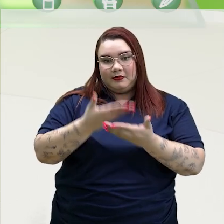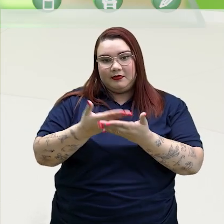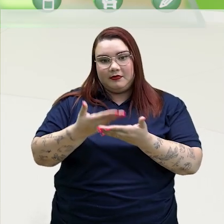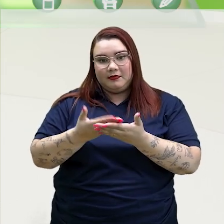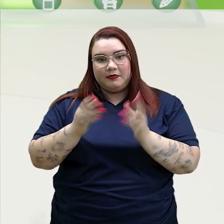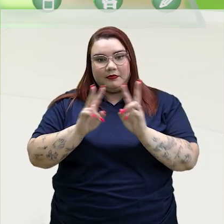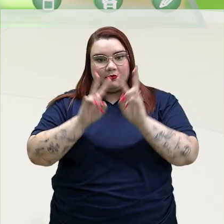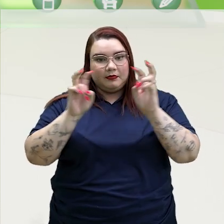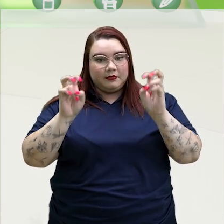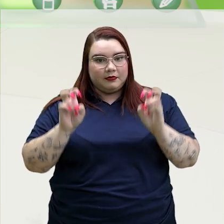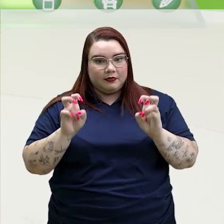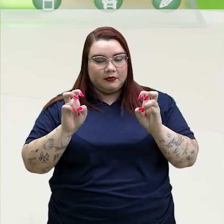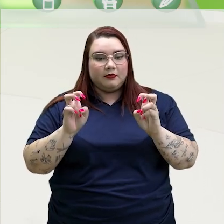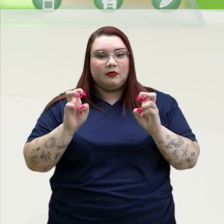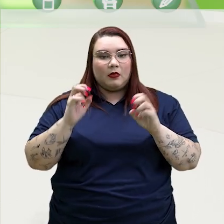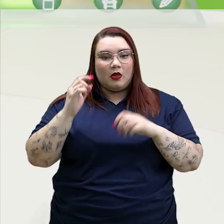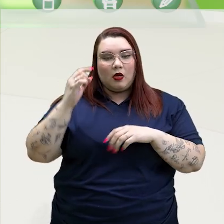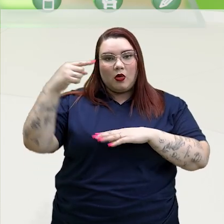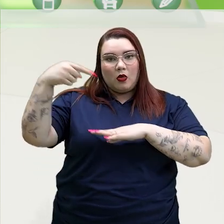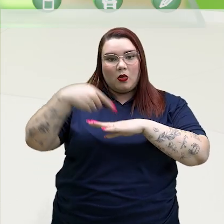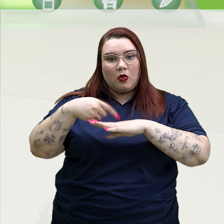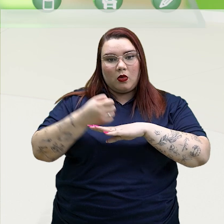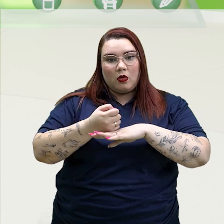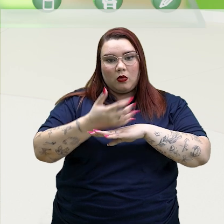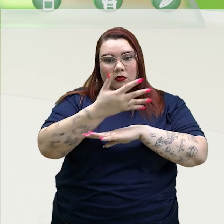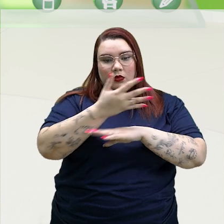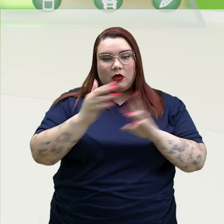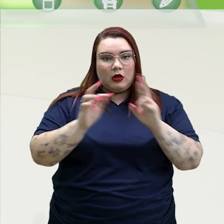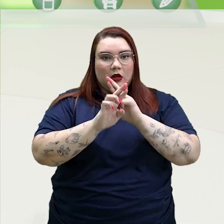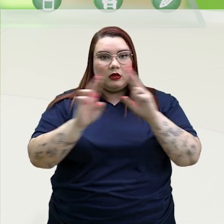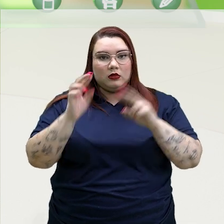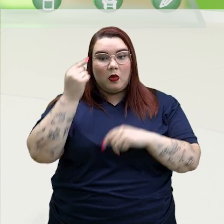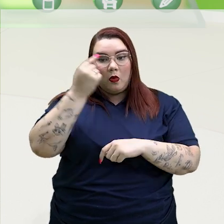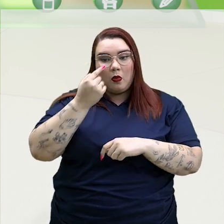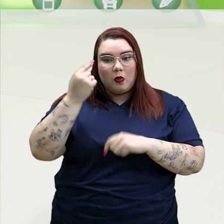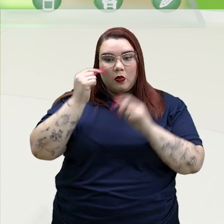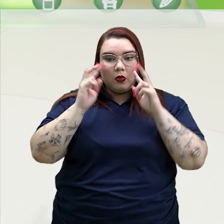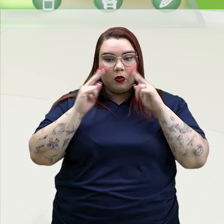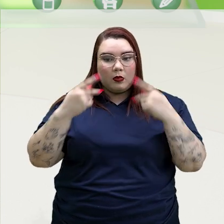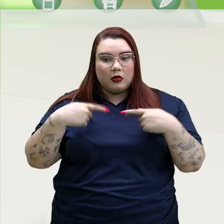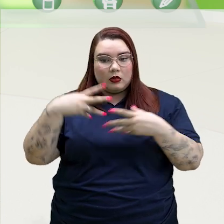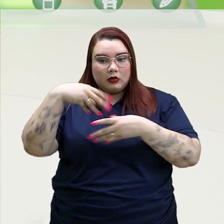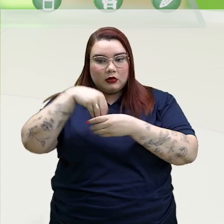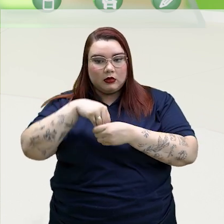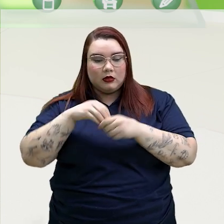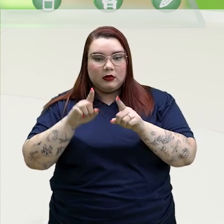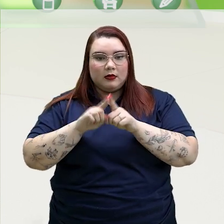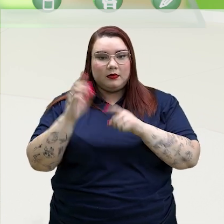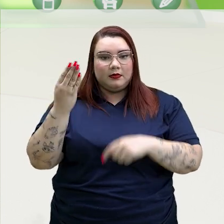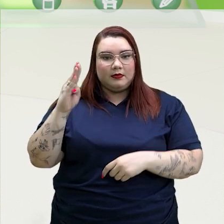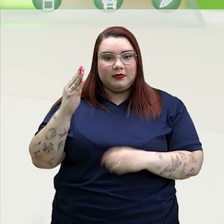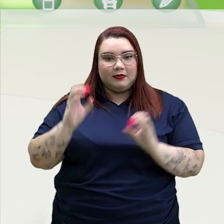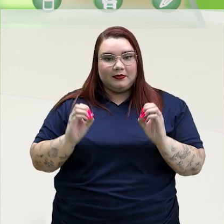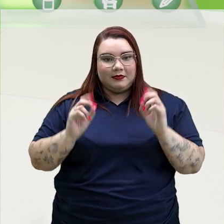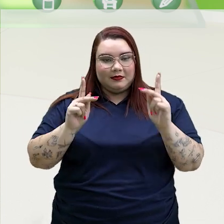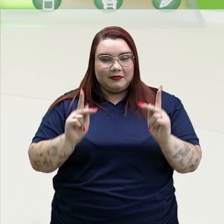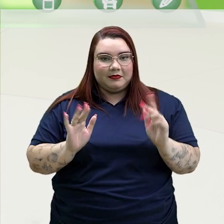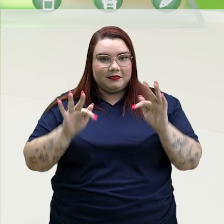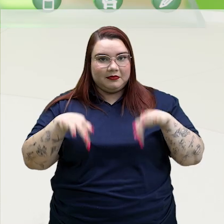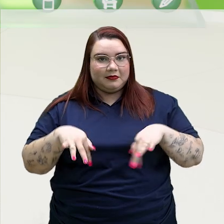aula sobre a óptica envolvida aí com o olho humano e também com a biologia.